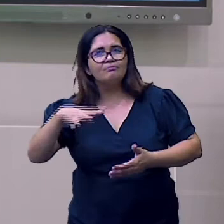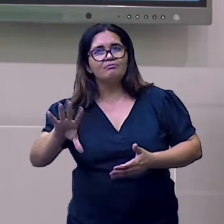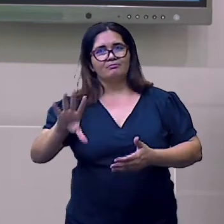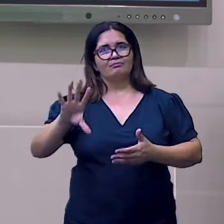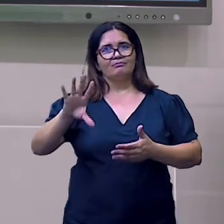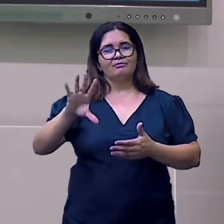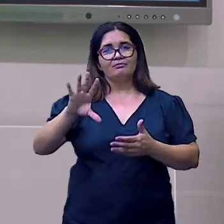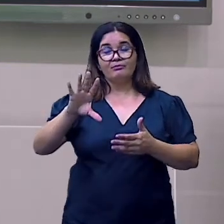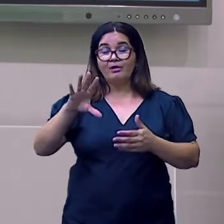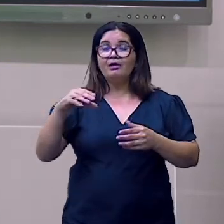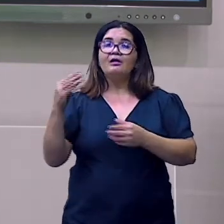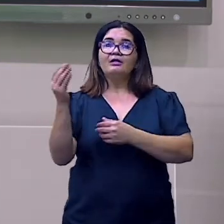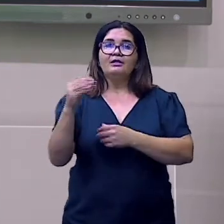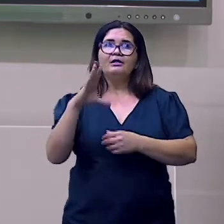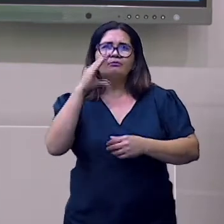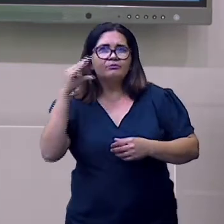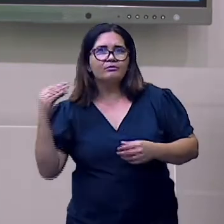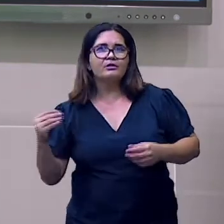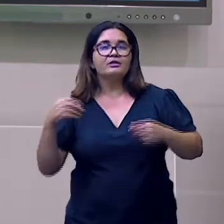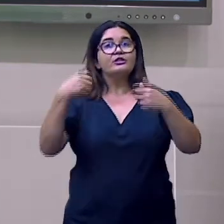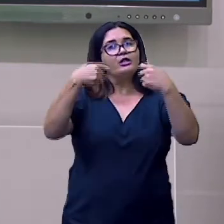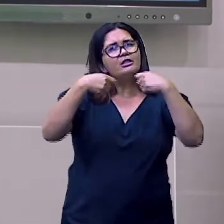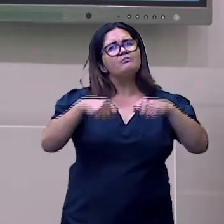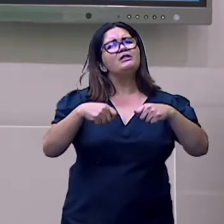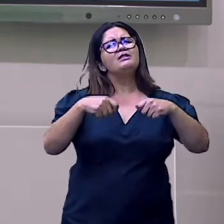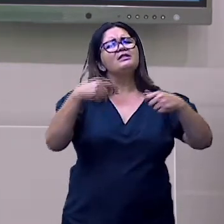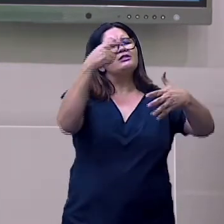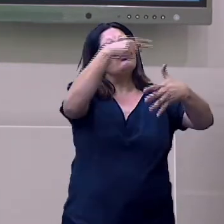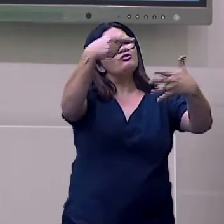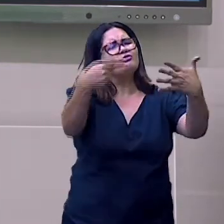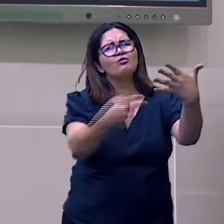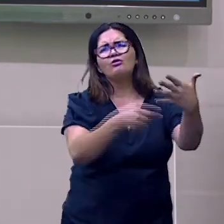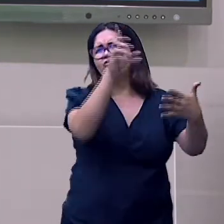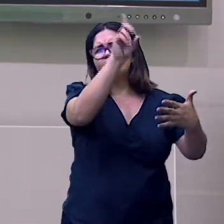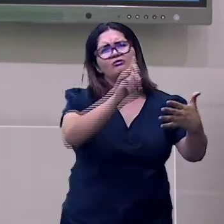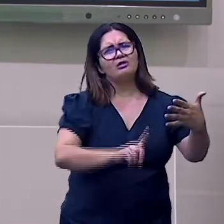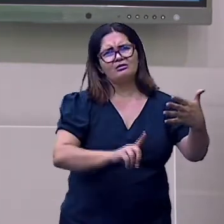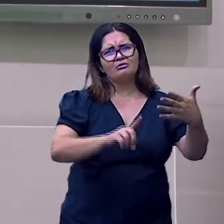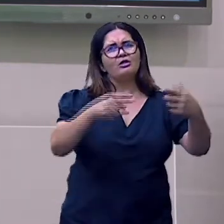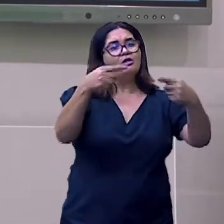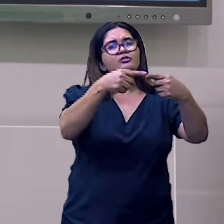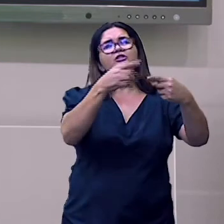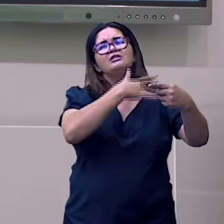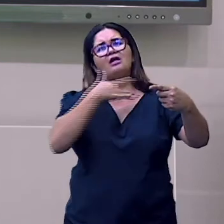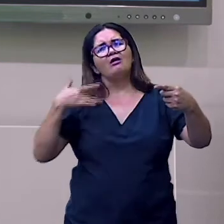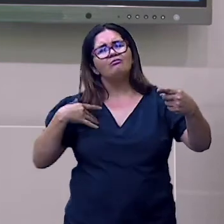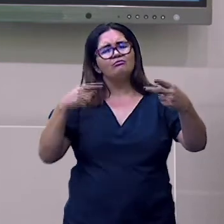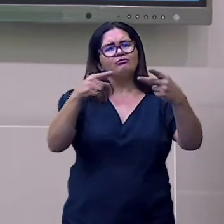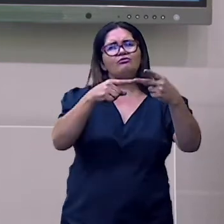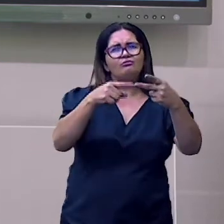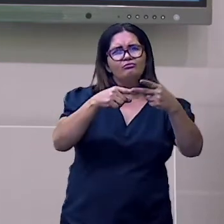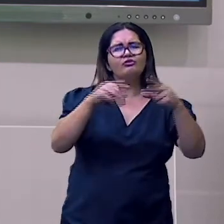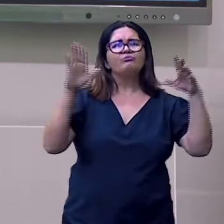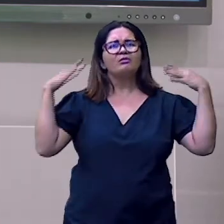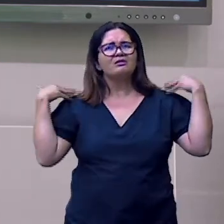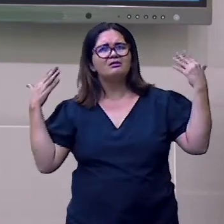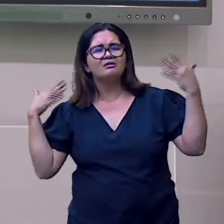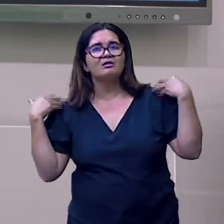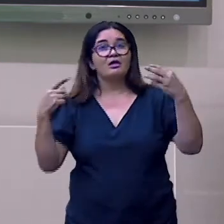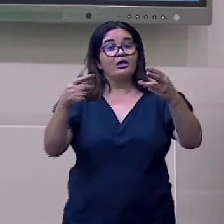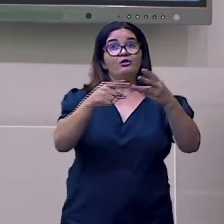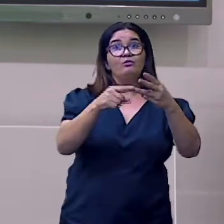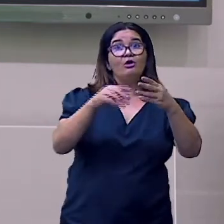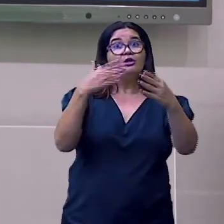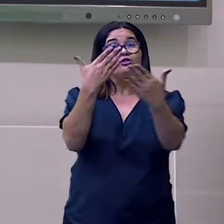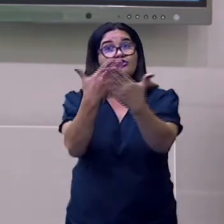acesso ao estudo, moradia, lazer, dentre outros. O ECA fala em seu